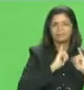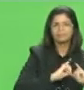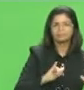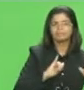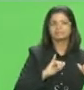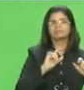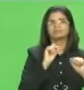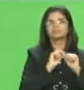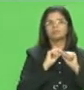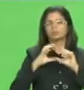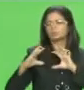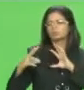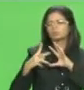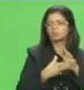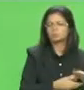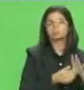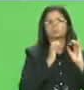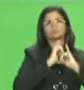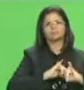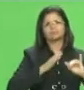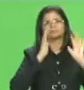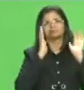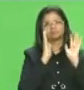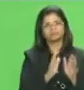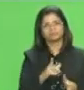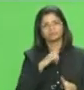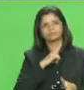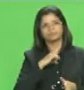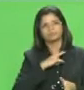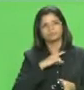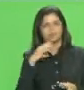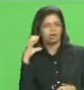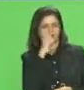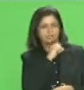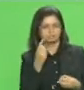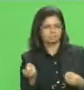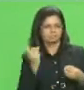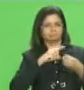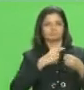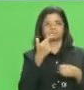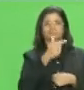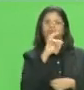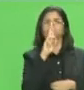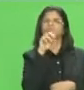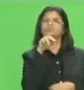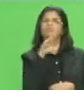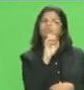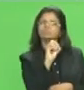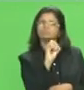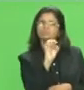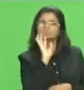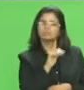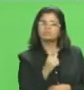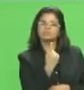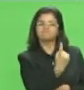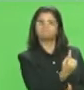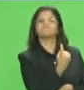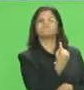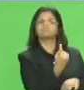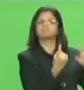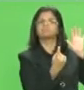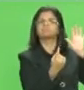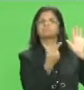diz, em todas as suas propagandas, que já está no segundo turno, e que é o único candidato, que tem condições, de vencer o